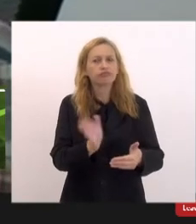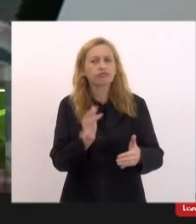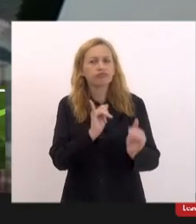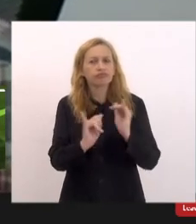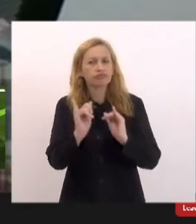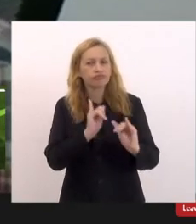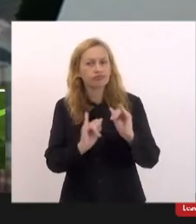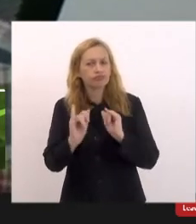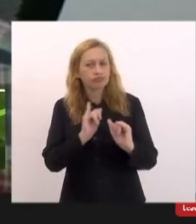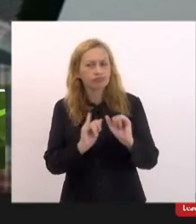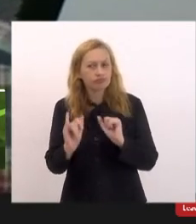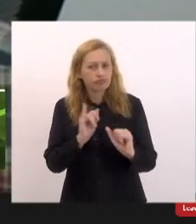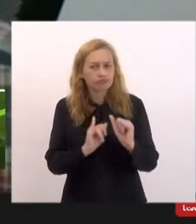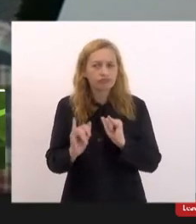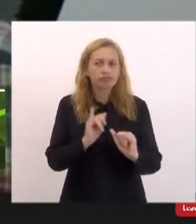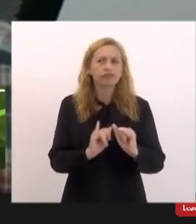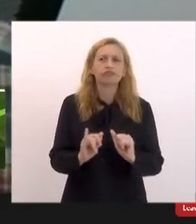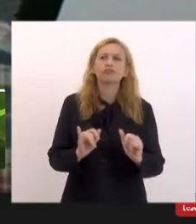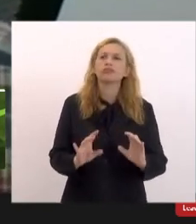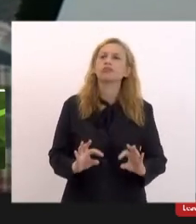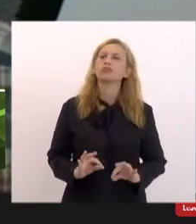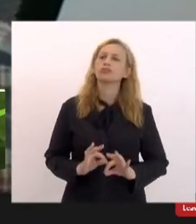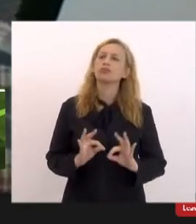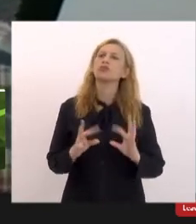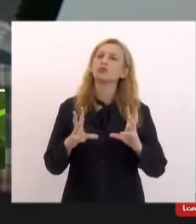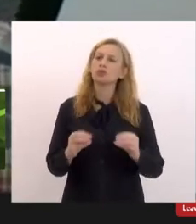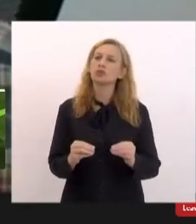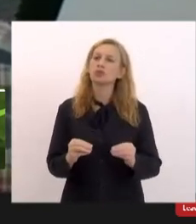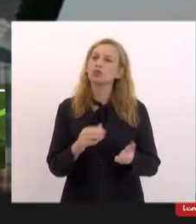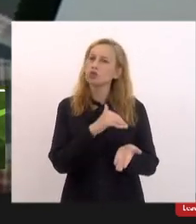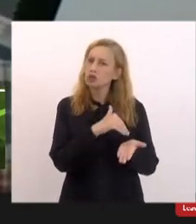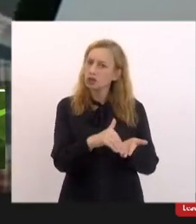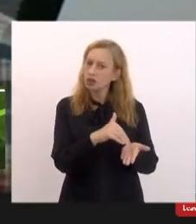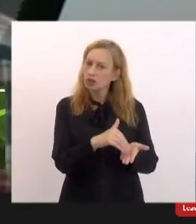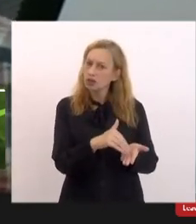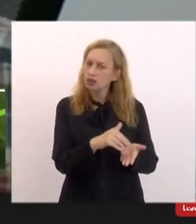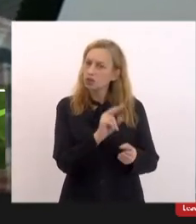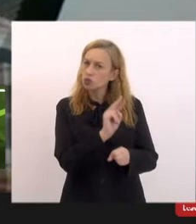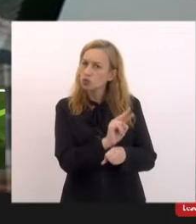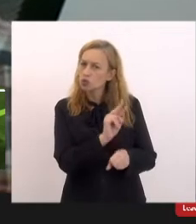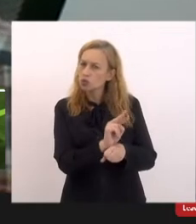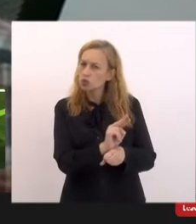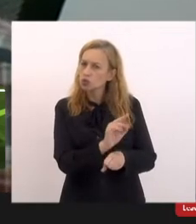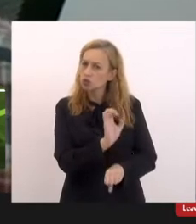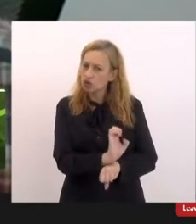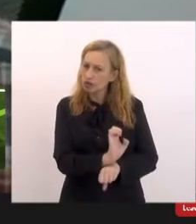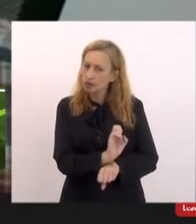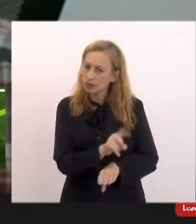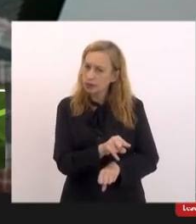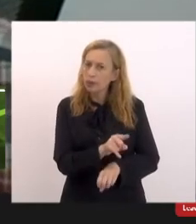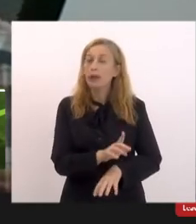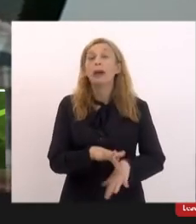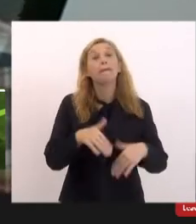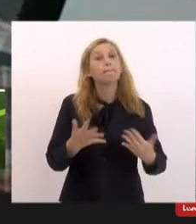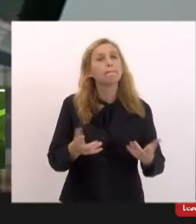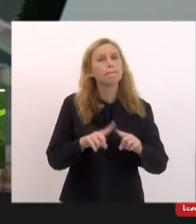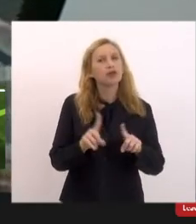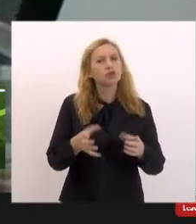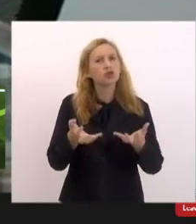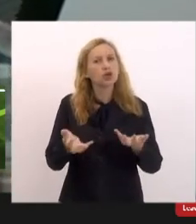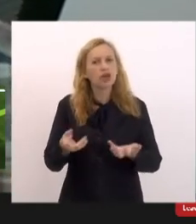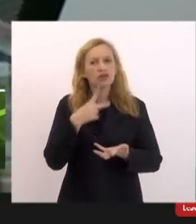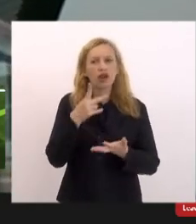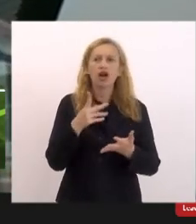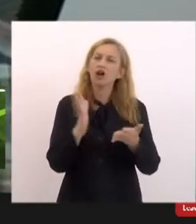né, principalmente pelo secretário de Vigilância do Estado. Mas eu quero só ressaltar